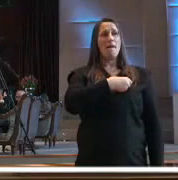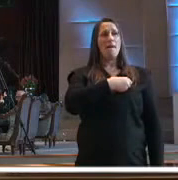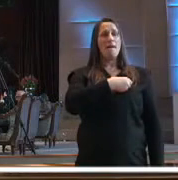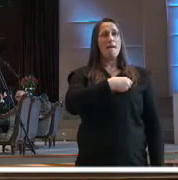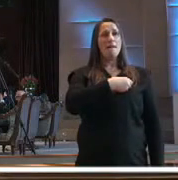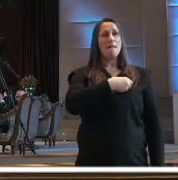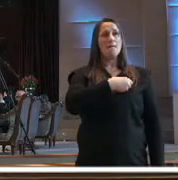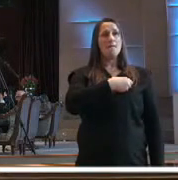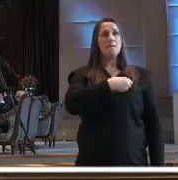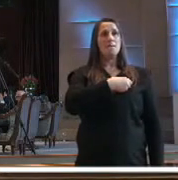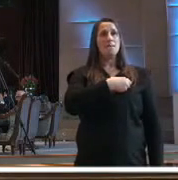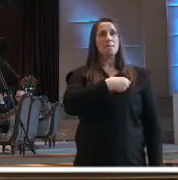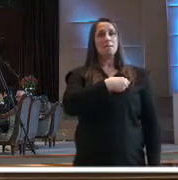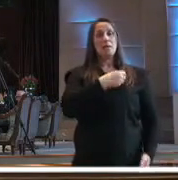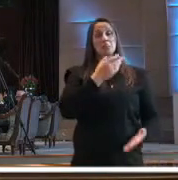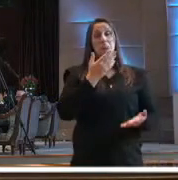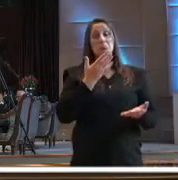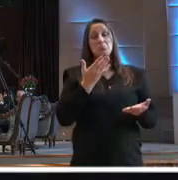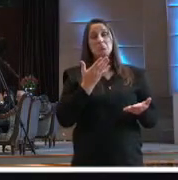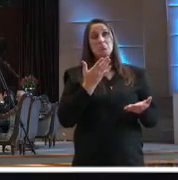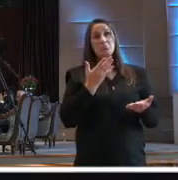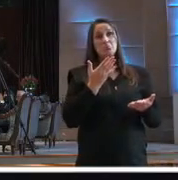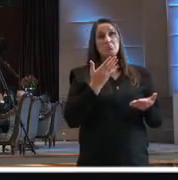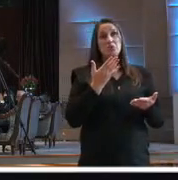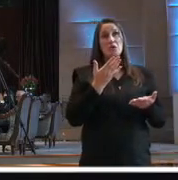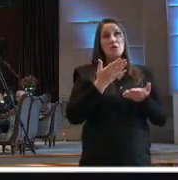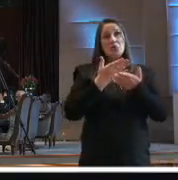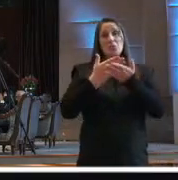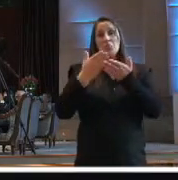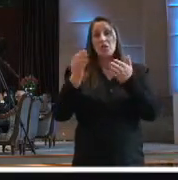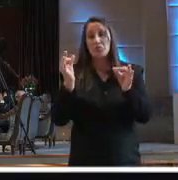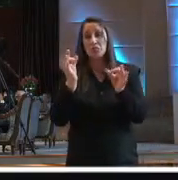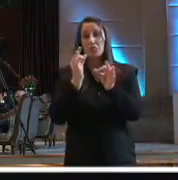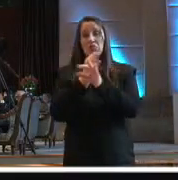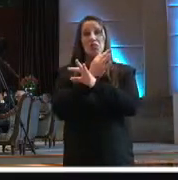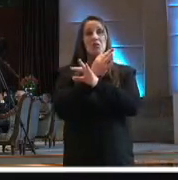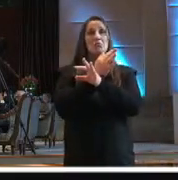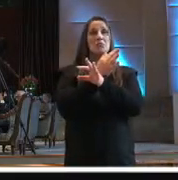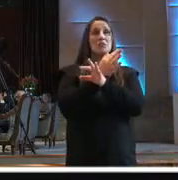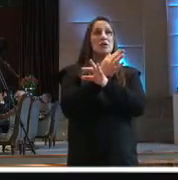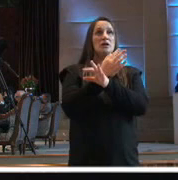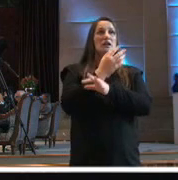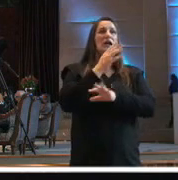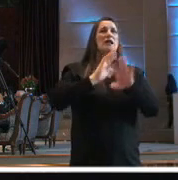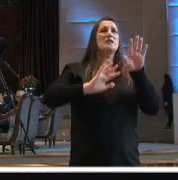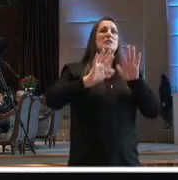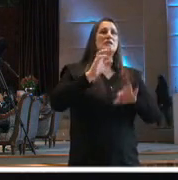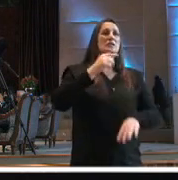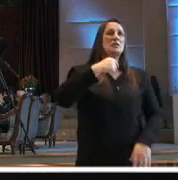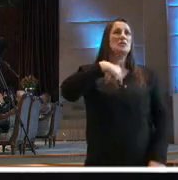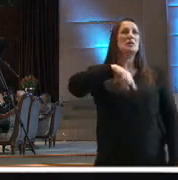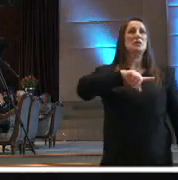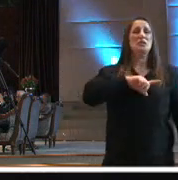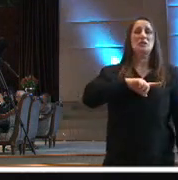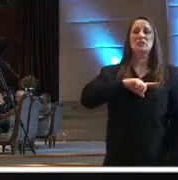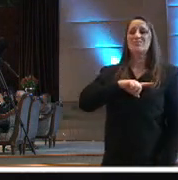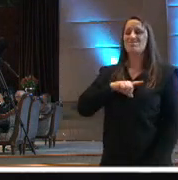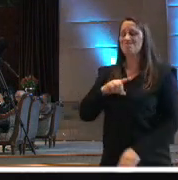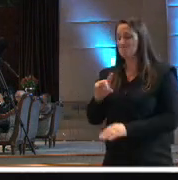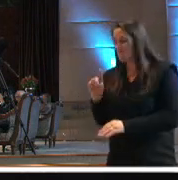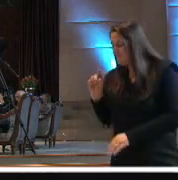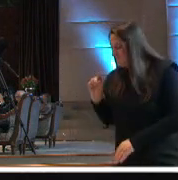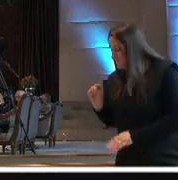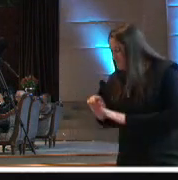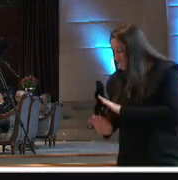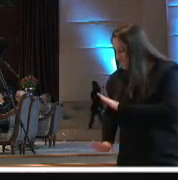que ora vêm, ora vão, em que a gente se sente tão impotente, tão pequenininho